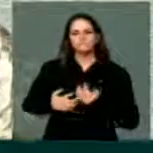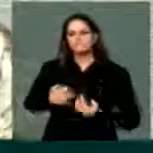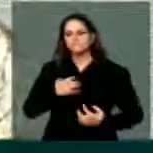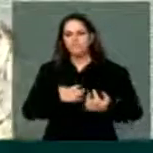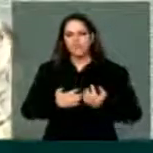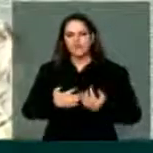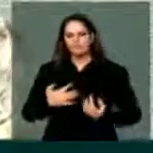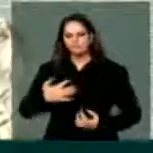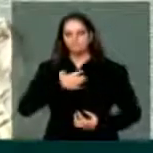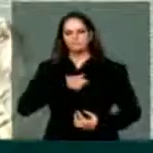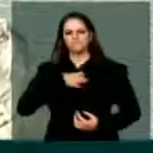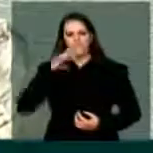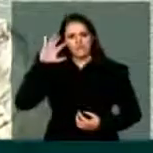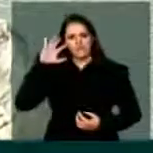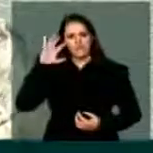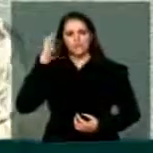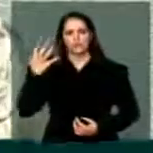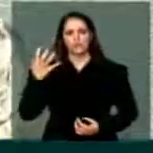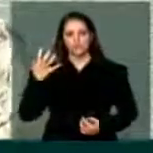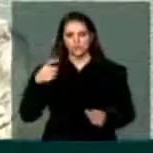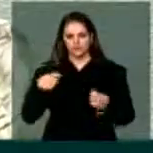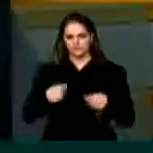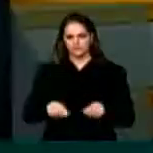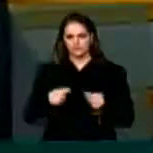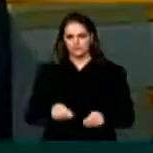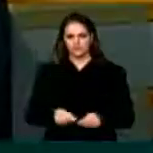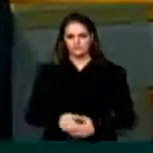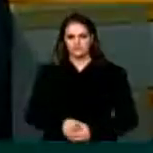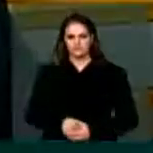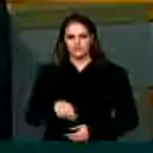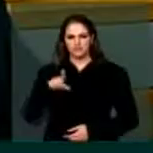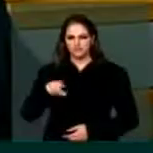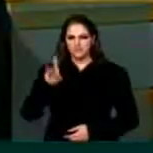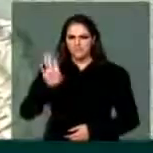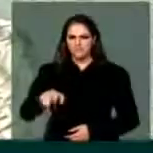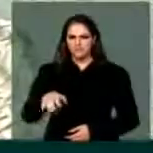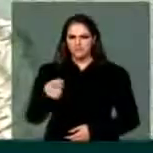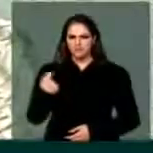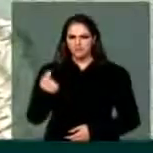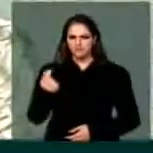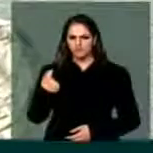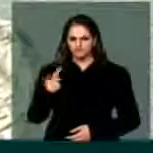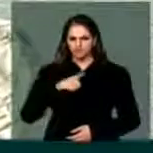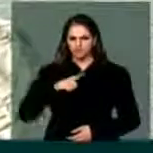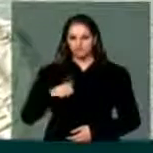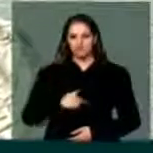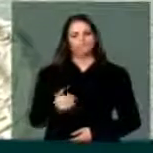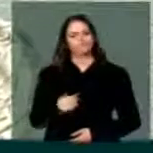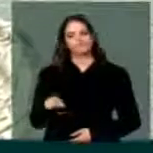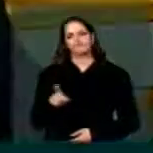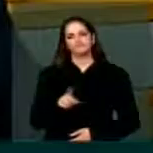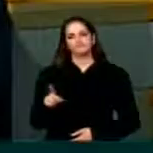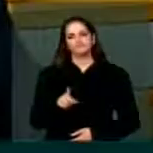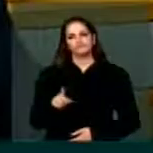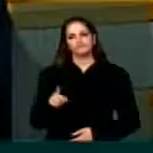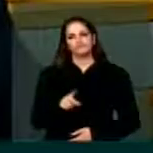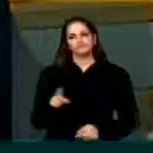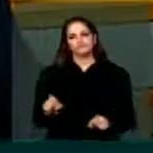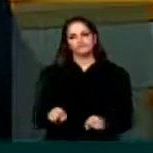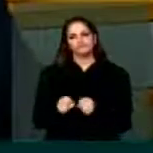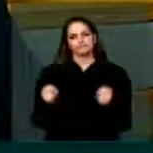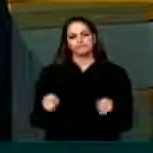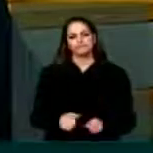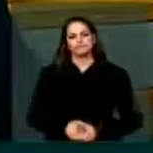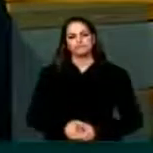prefiro resolver as coisas e não sentar em cima. A senhora está bem financeiramente hoje, senhora Meire? Não, não estou. Não? Não. O senhor Eli Varela é um